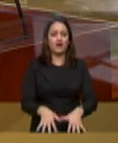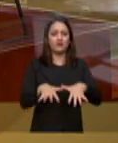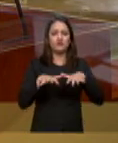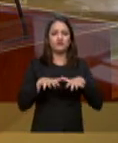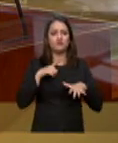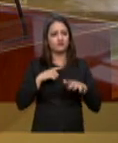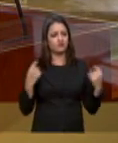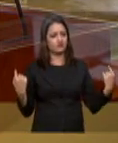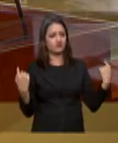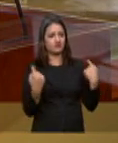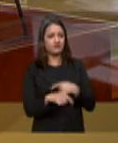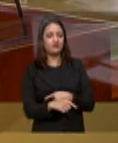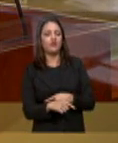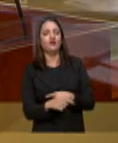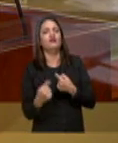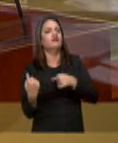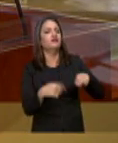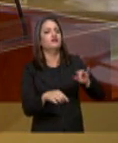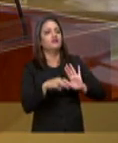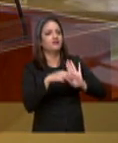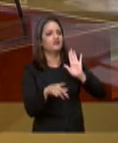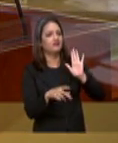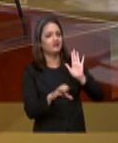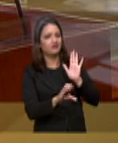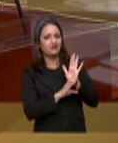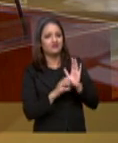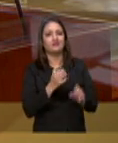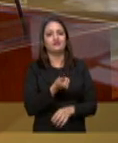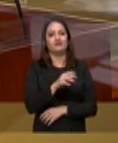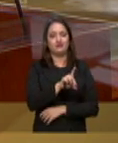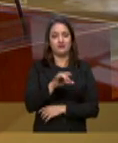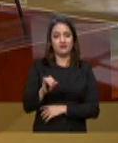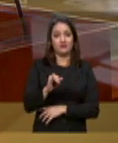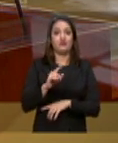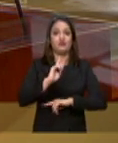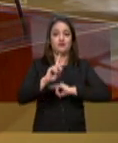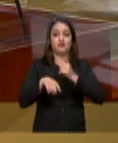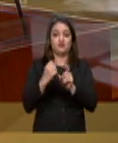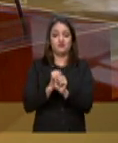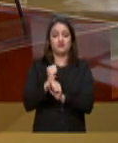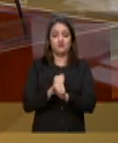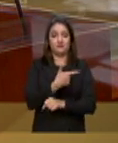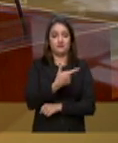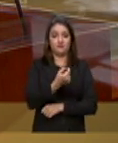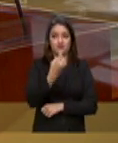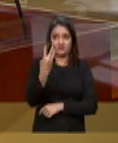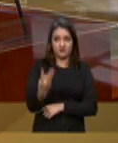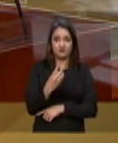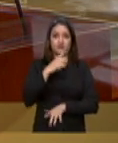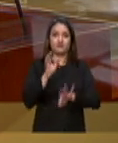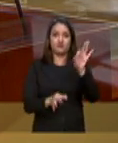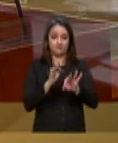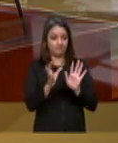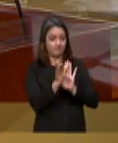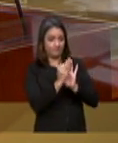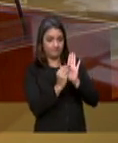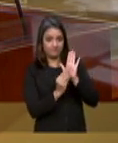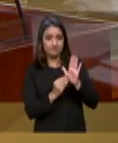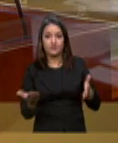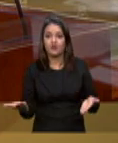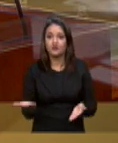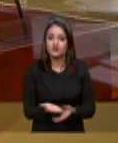cautelar nessa ADI 1571. E em 2003, sob relatoria do ministro Gilmar Mendes, houve o julgamento de mérito da ação.